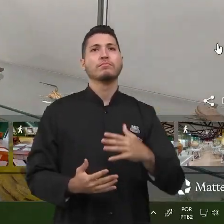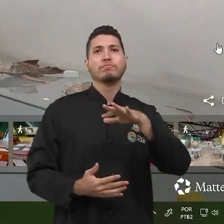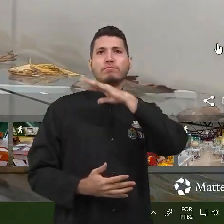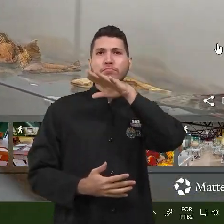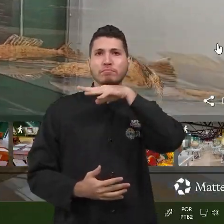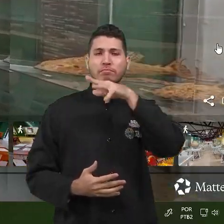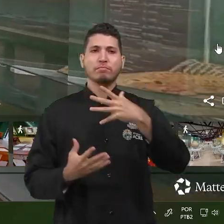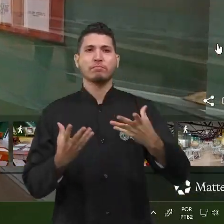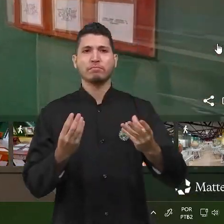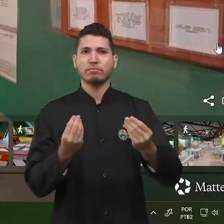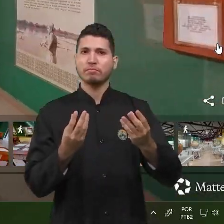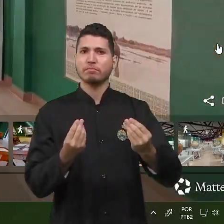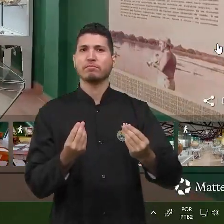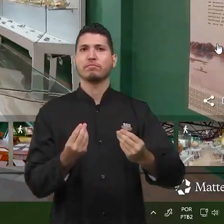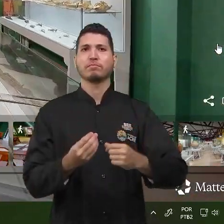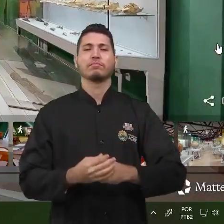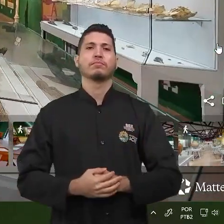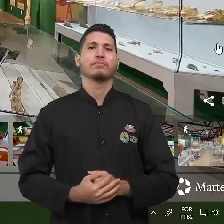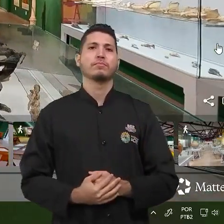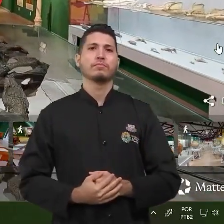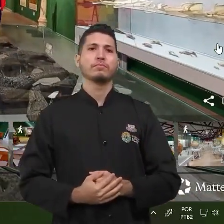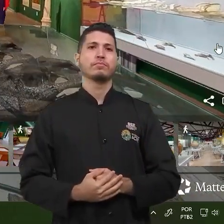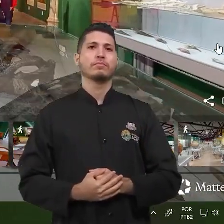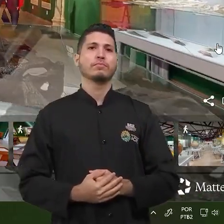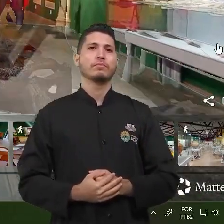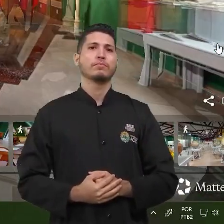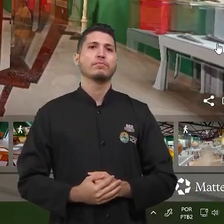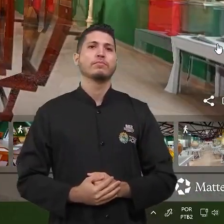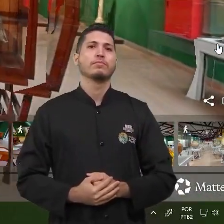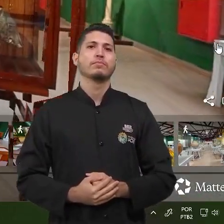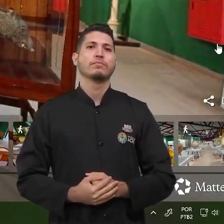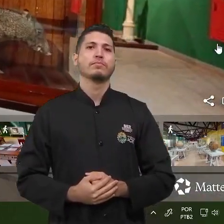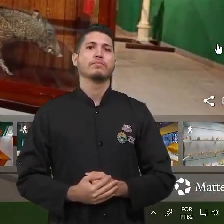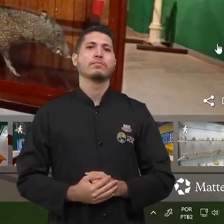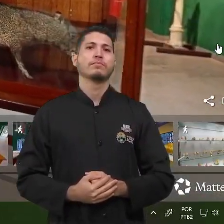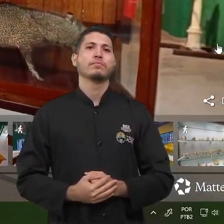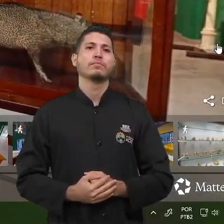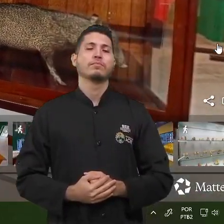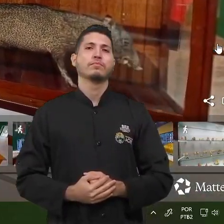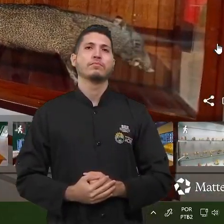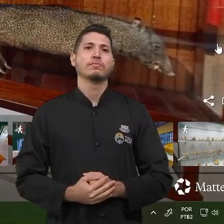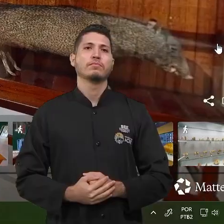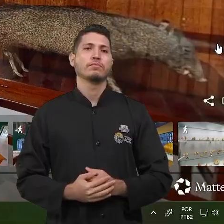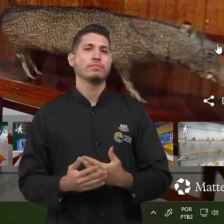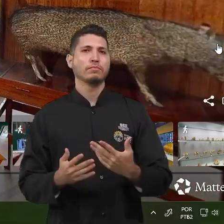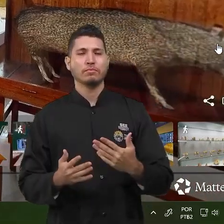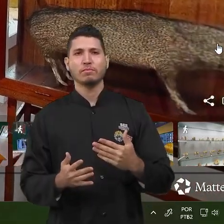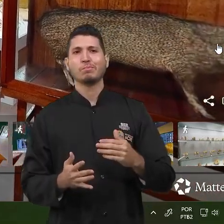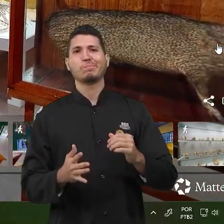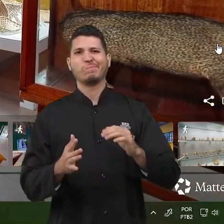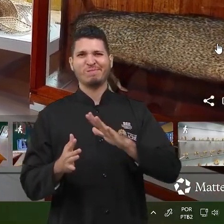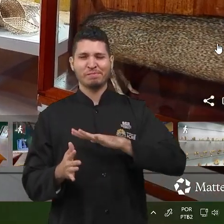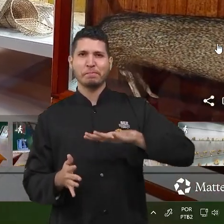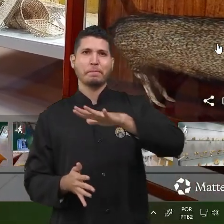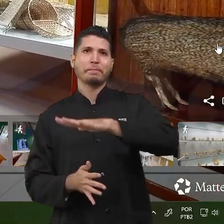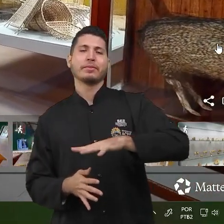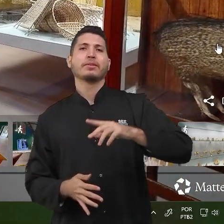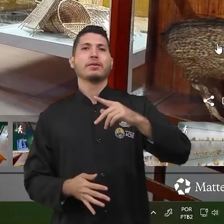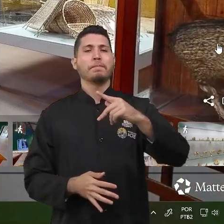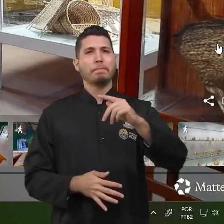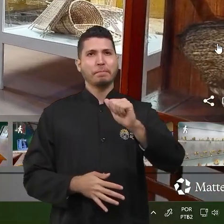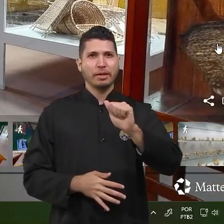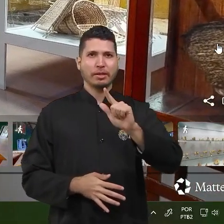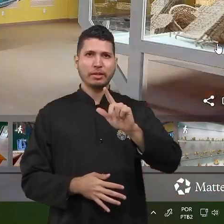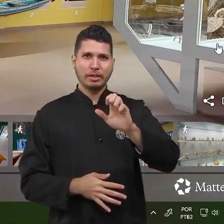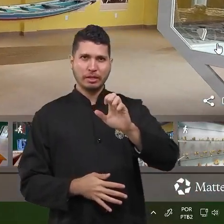animais, partes, né, de animais, relíquias aí que foram estudadas por paleontólogos e ficaram